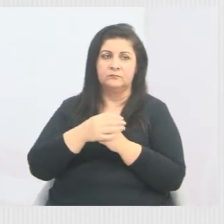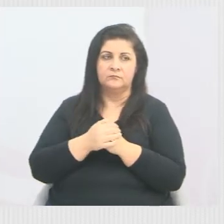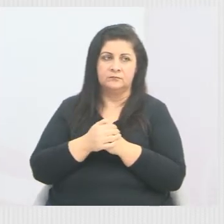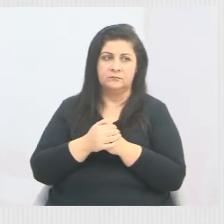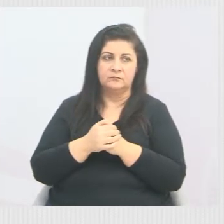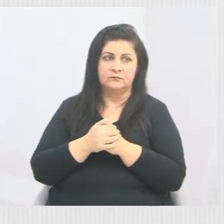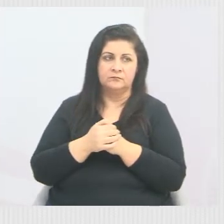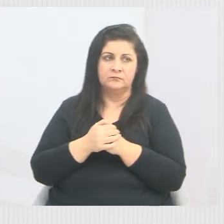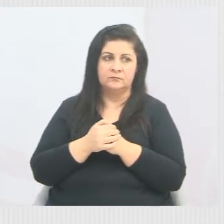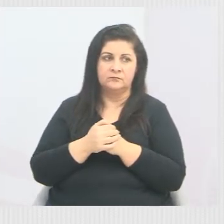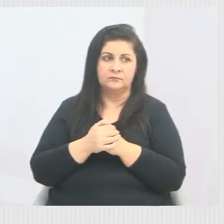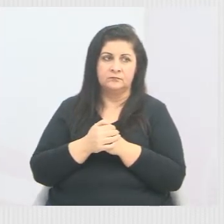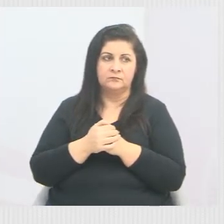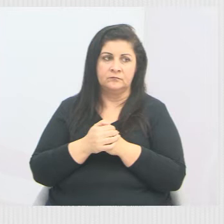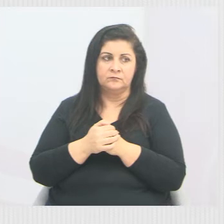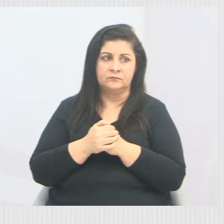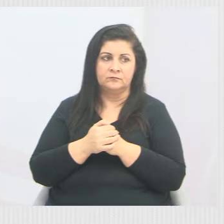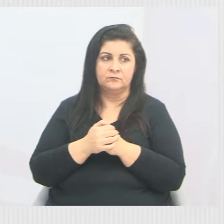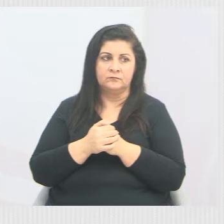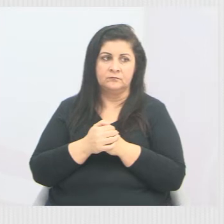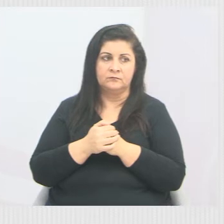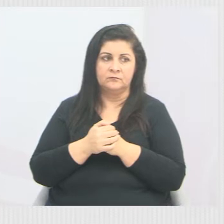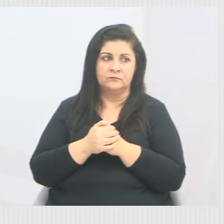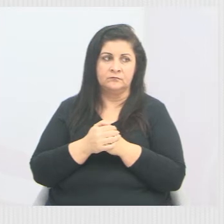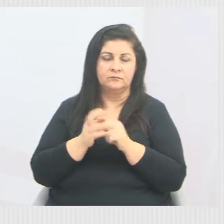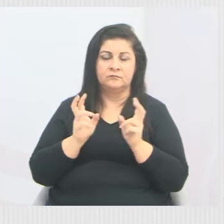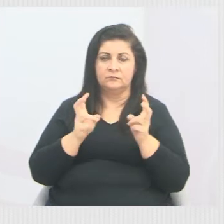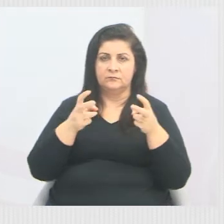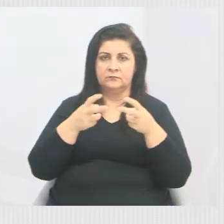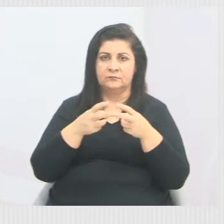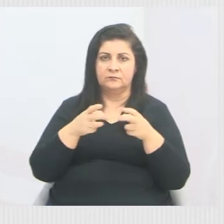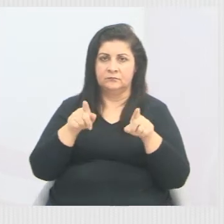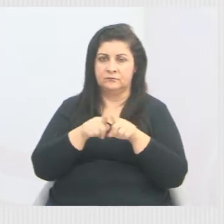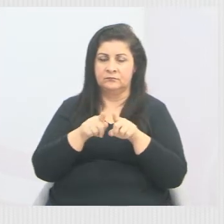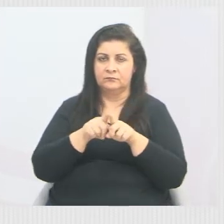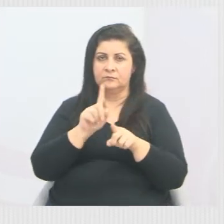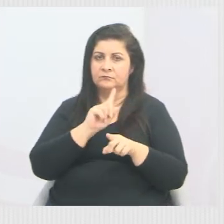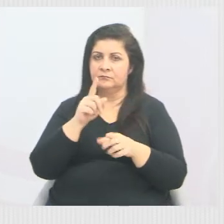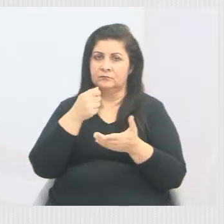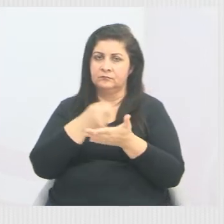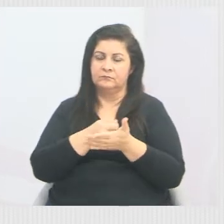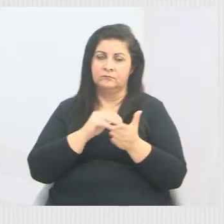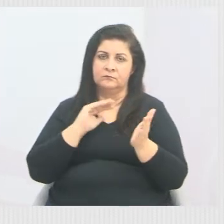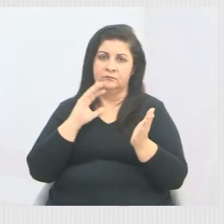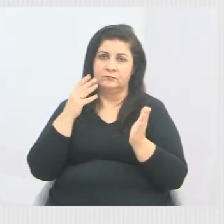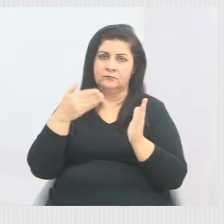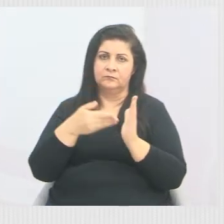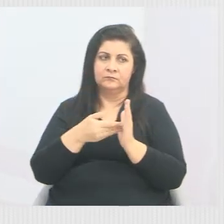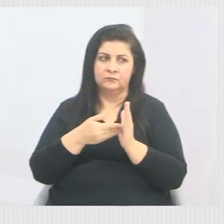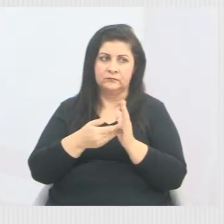25.115.188. A Câmara também não pagou todo o valor ainda, né, pagou somente